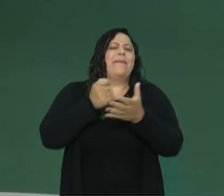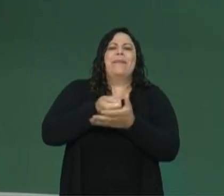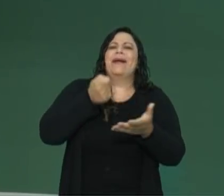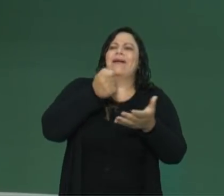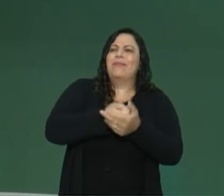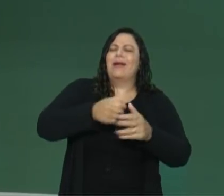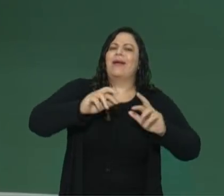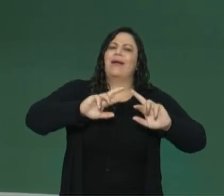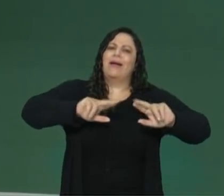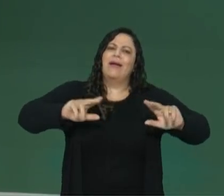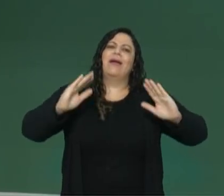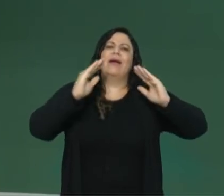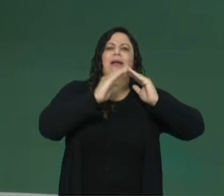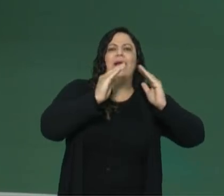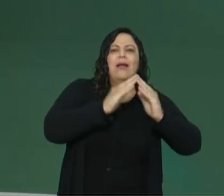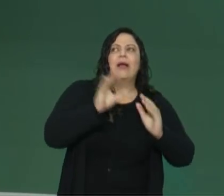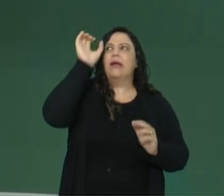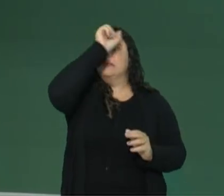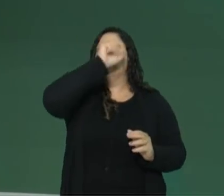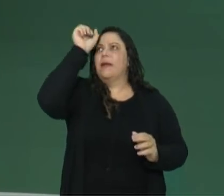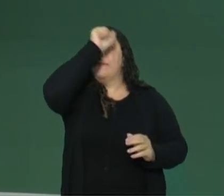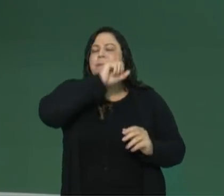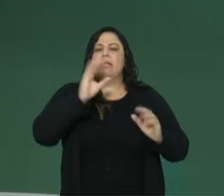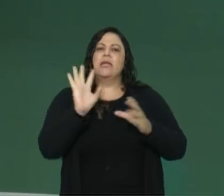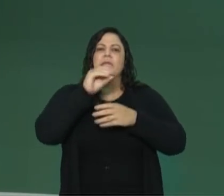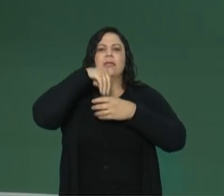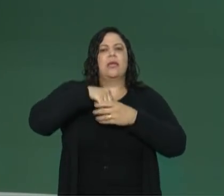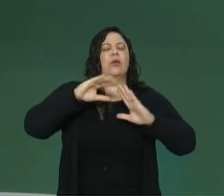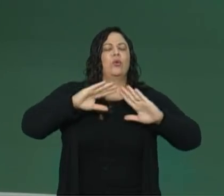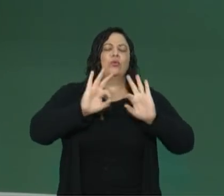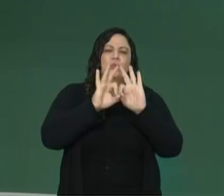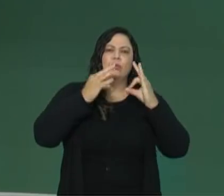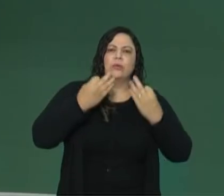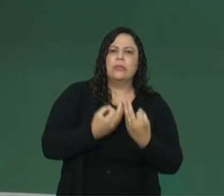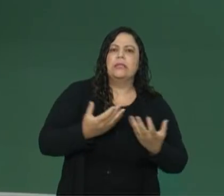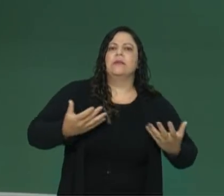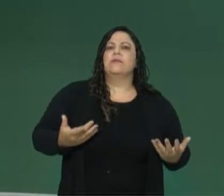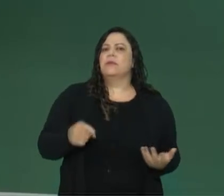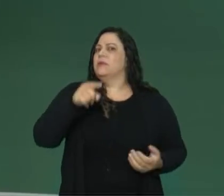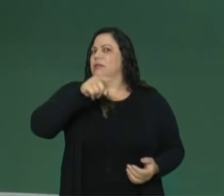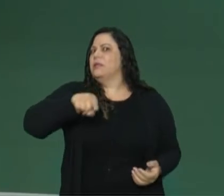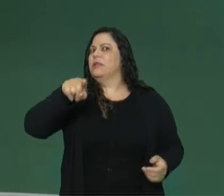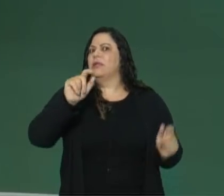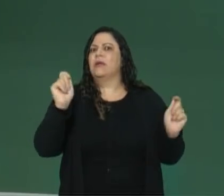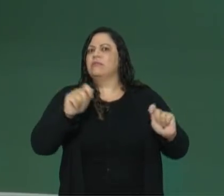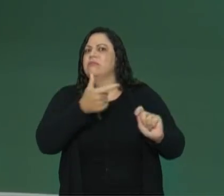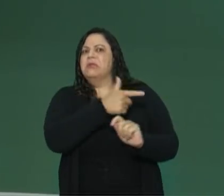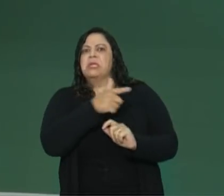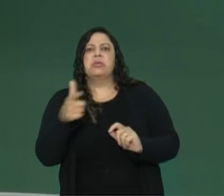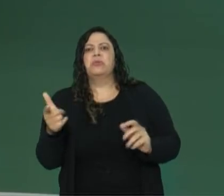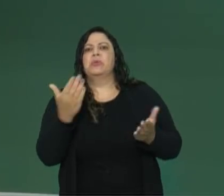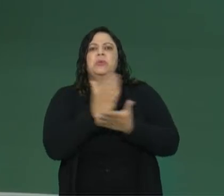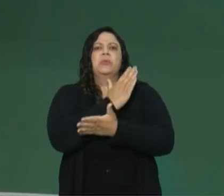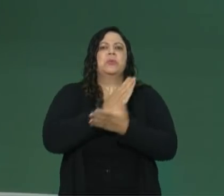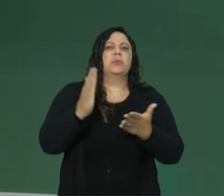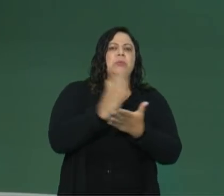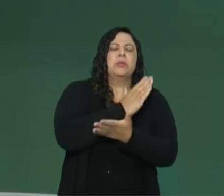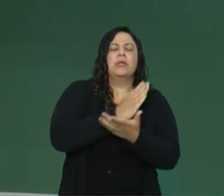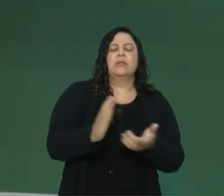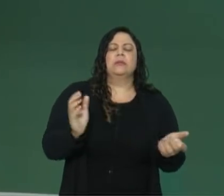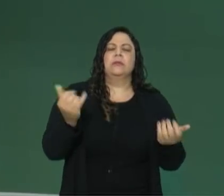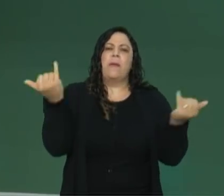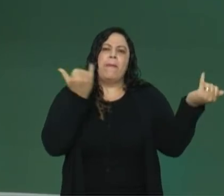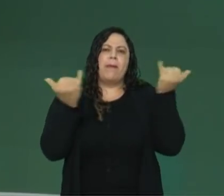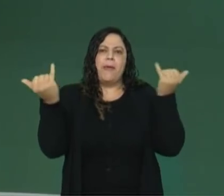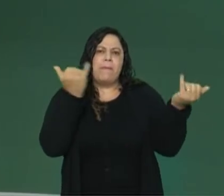mostre o que você está aprendendo. Muitas vezes, dentro da nossa família, né, eles não têm, algumas pessoas ali não têm aquela informação,